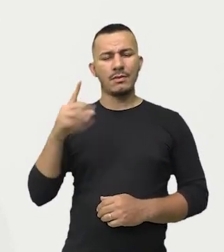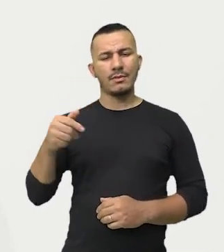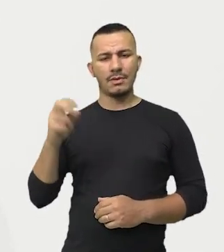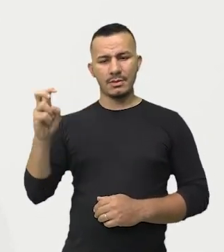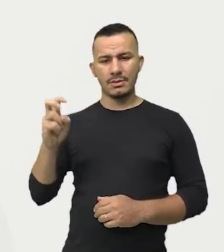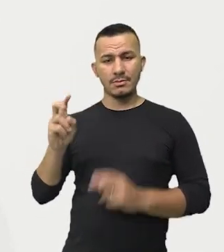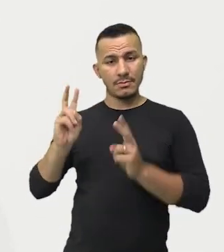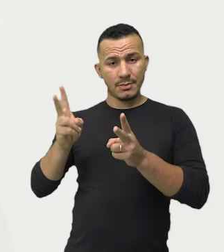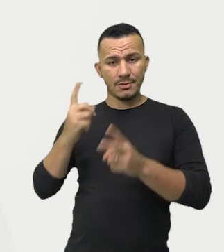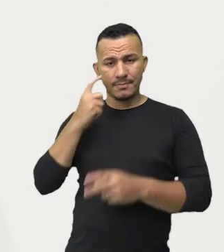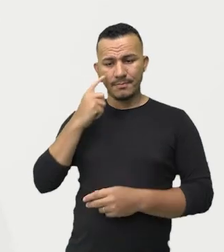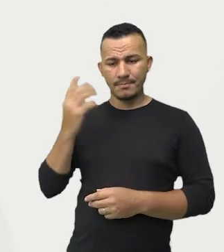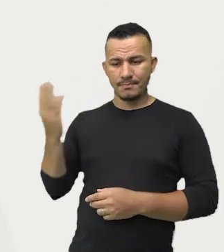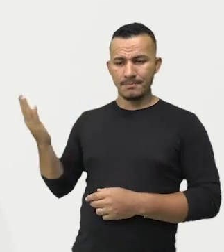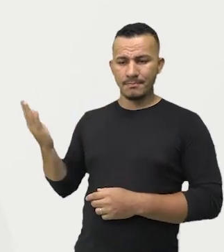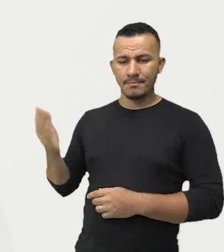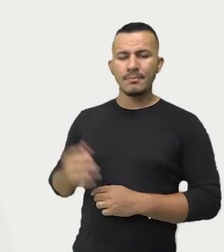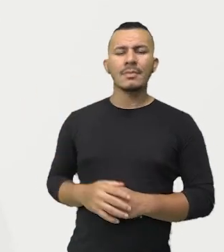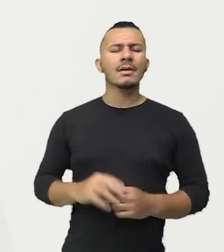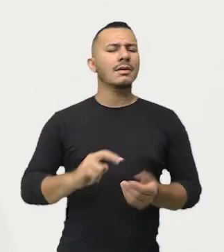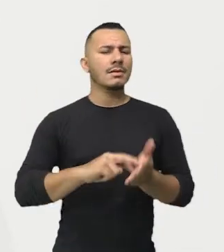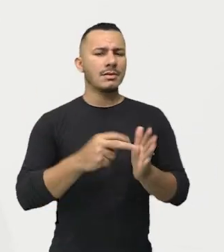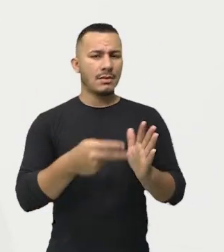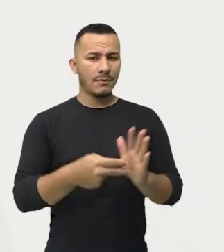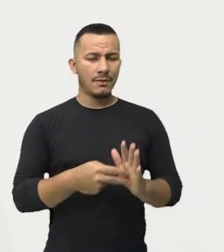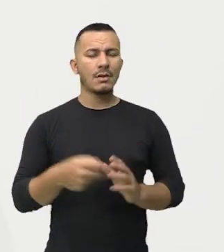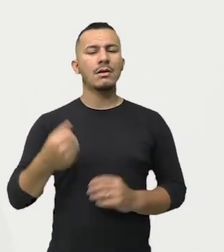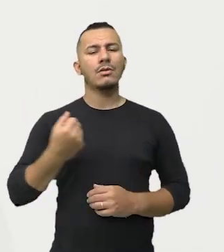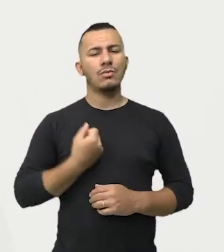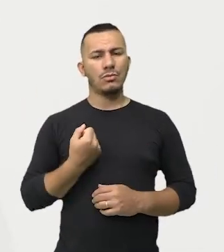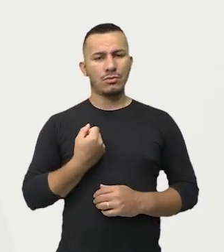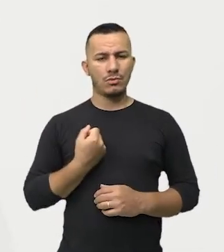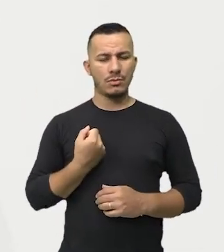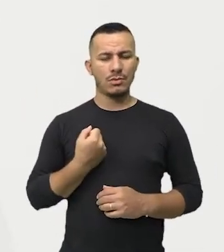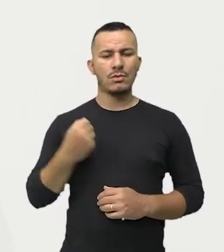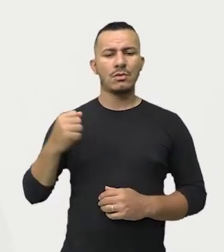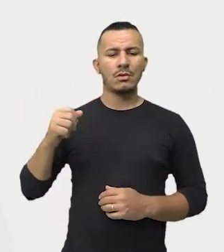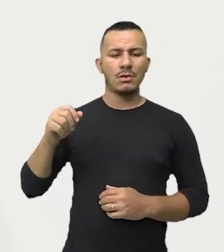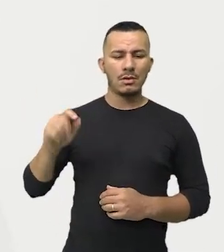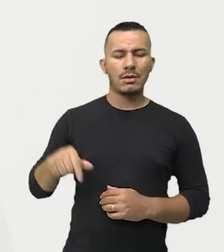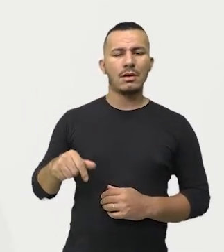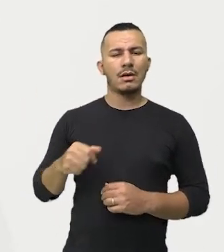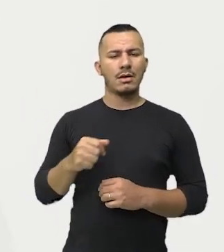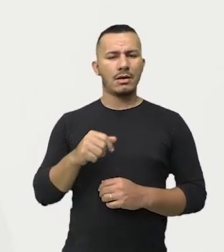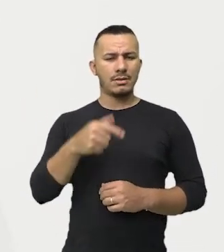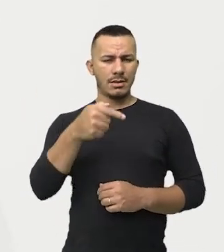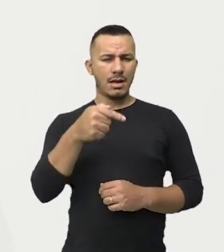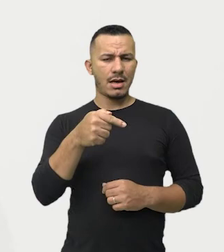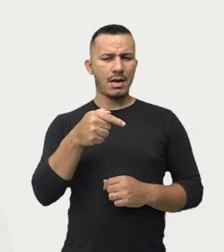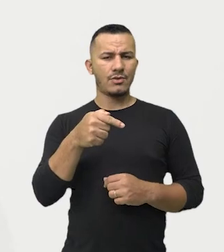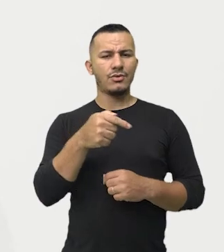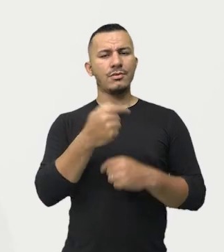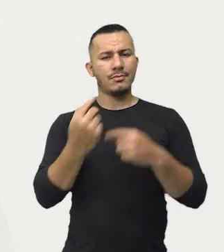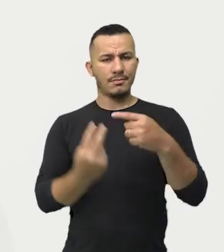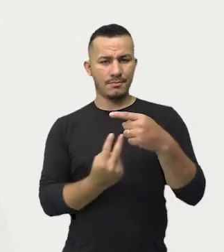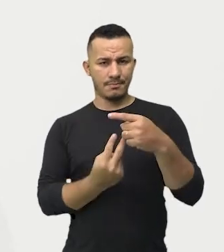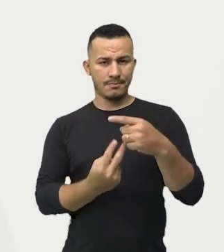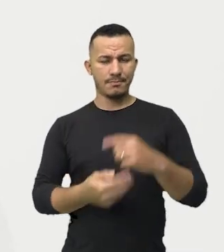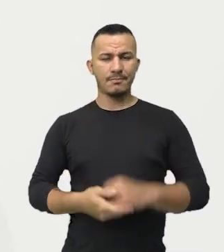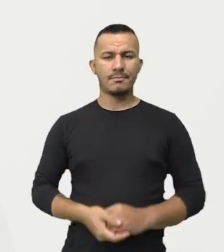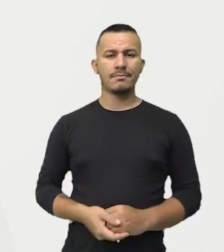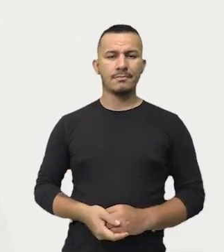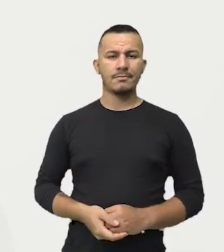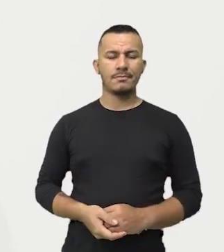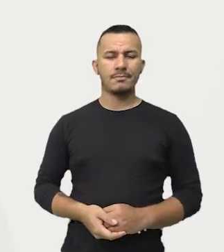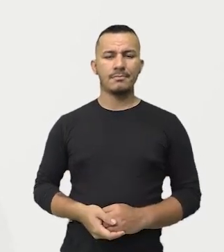3,5. Que é a mesma coisa que falar o número, que é a mesma coisa que falar 7